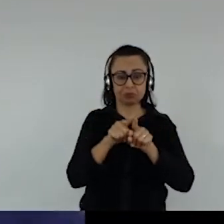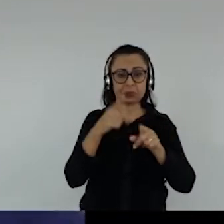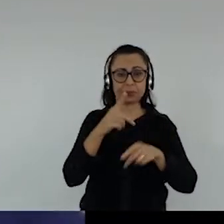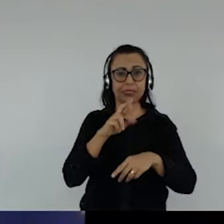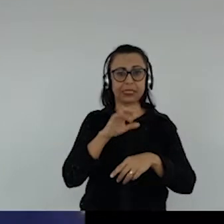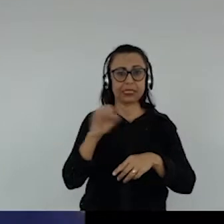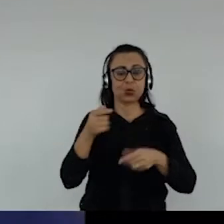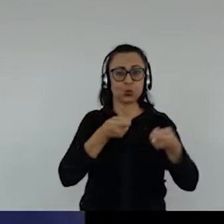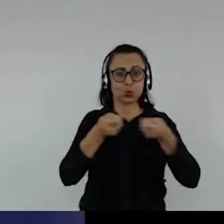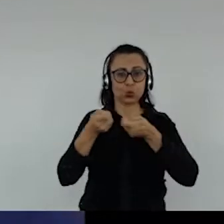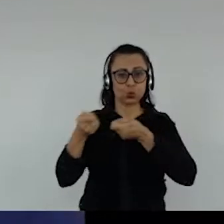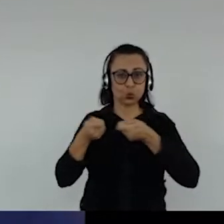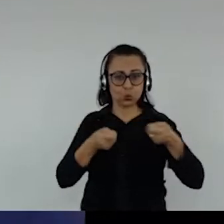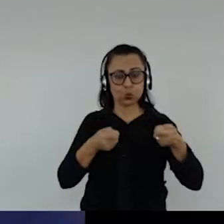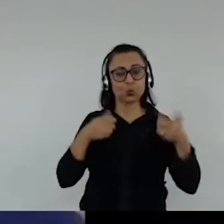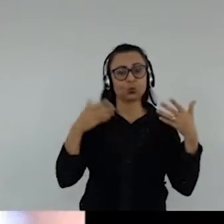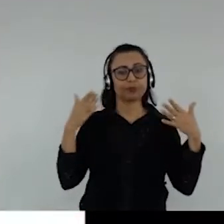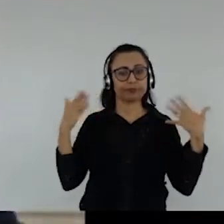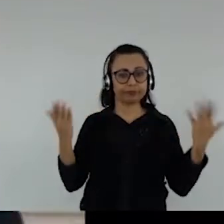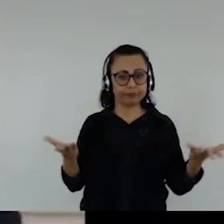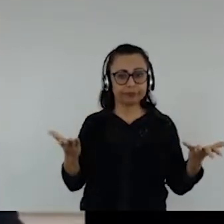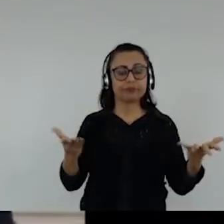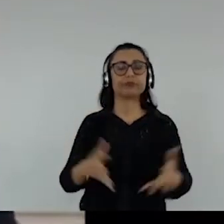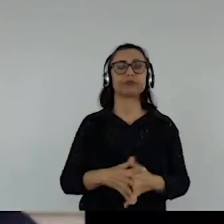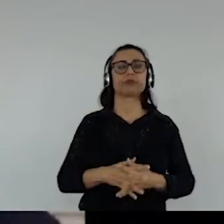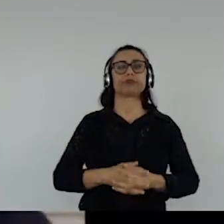contraprestação ajustada. Então,